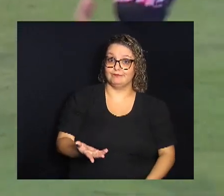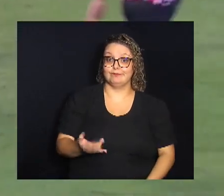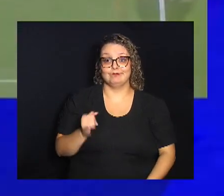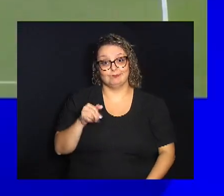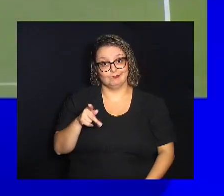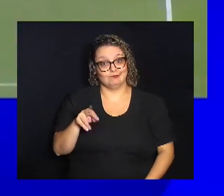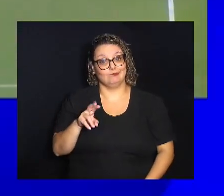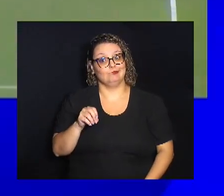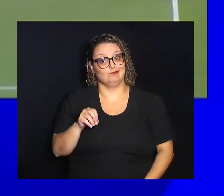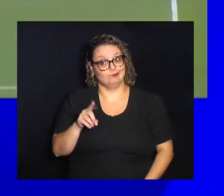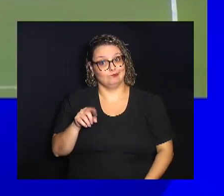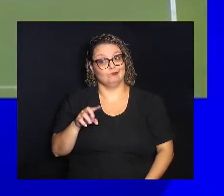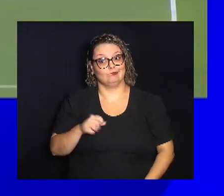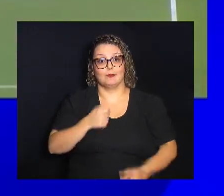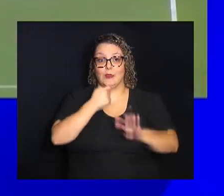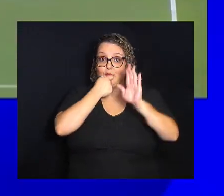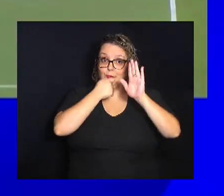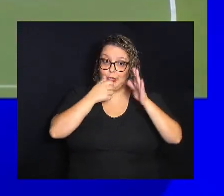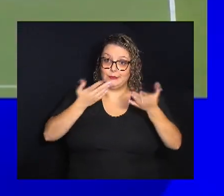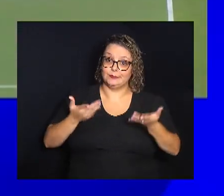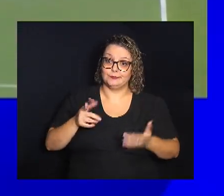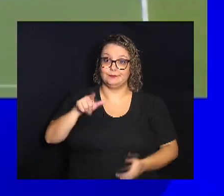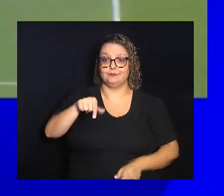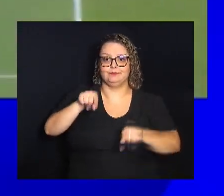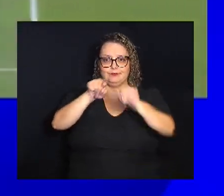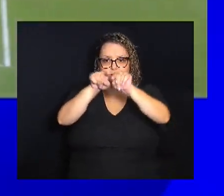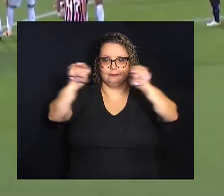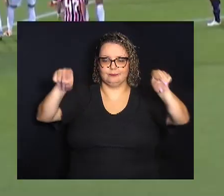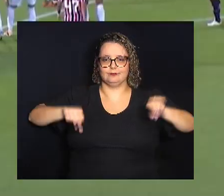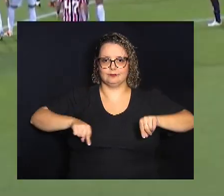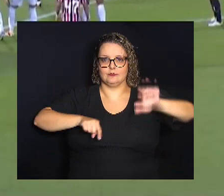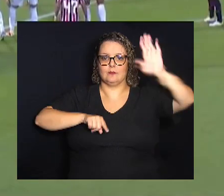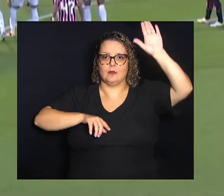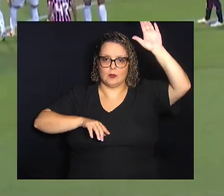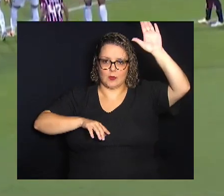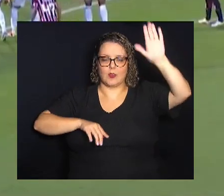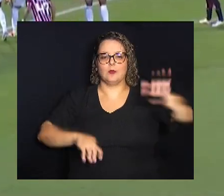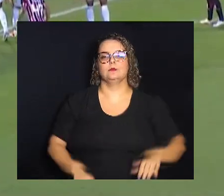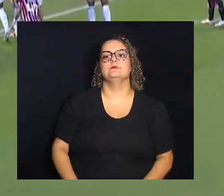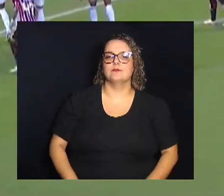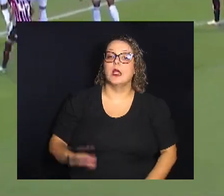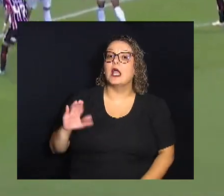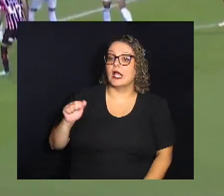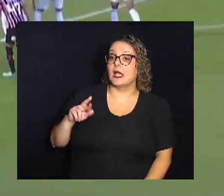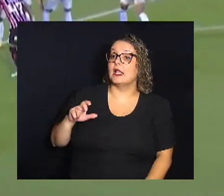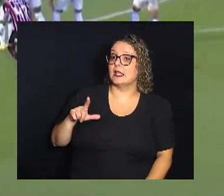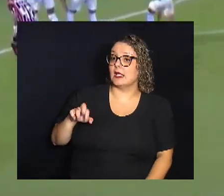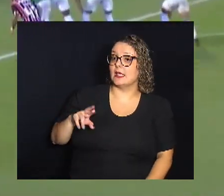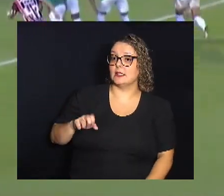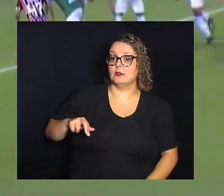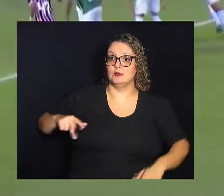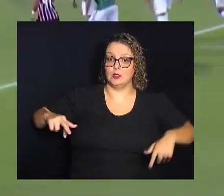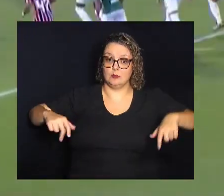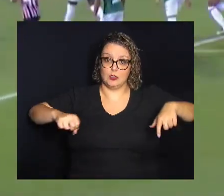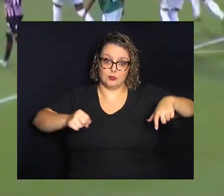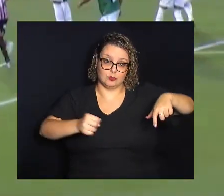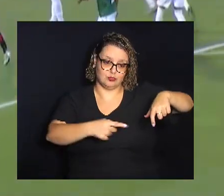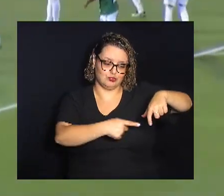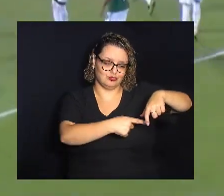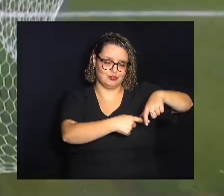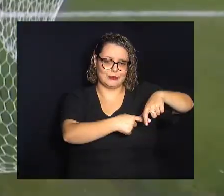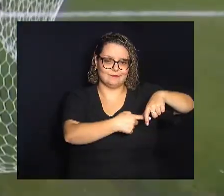e pênalti bem marcado após a chamada do VAR. Caleri foi para a cobrança e bateu no meio,